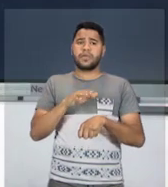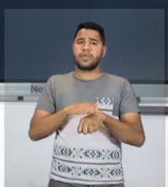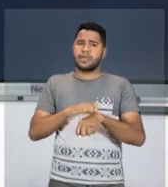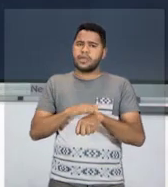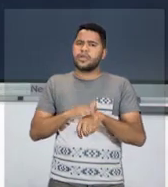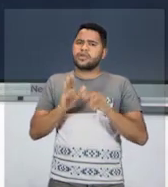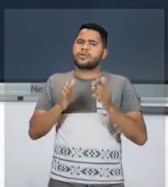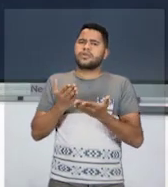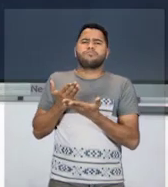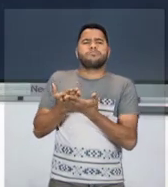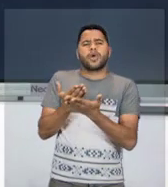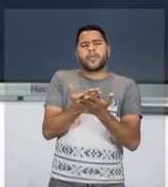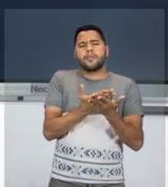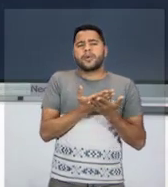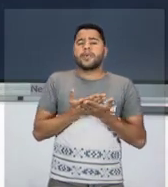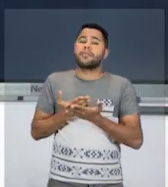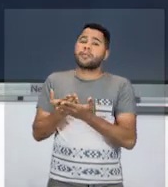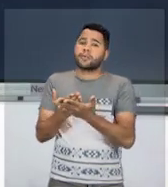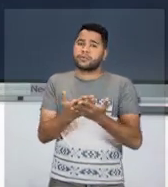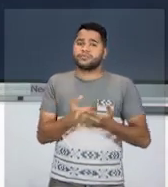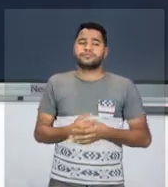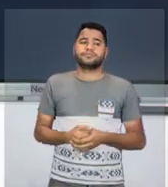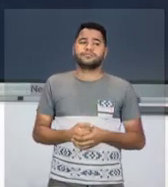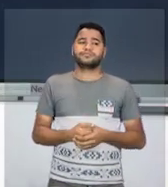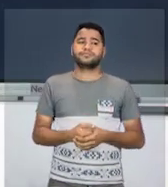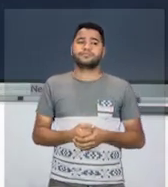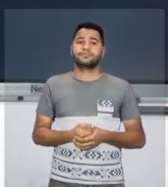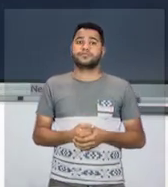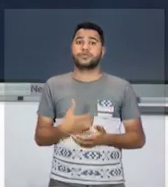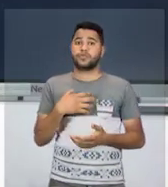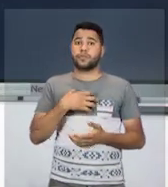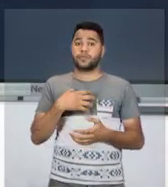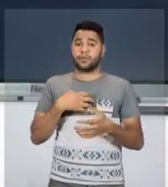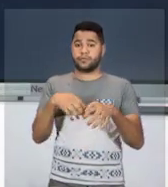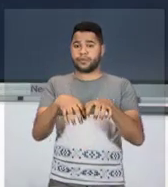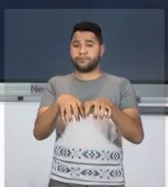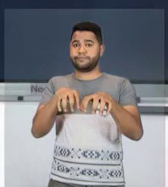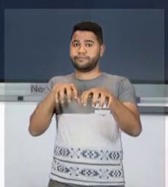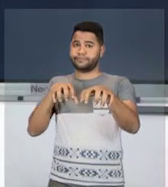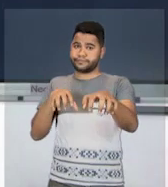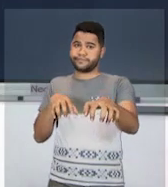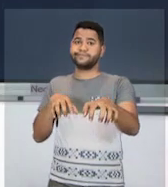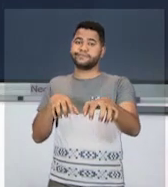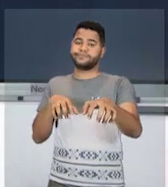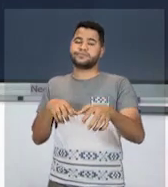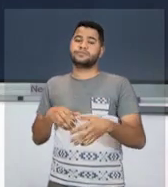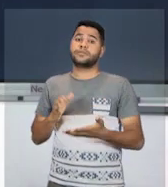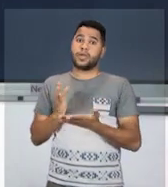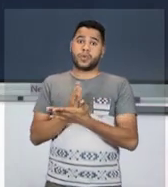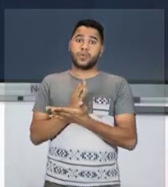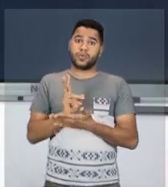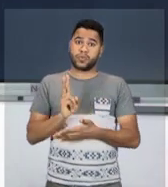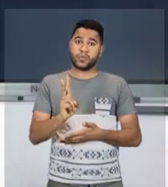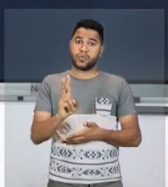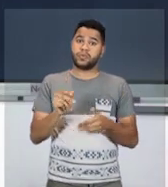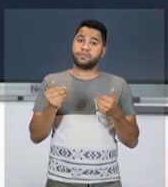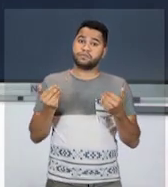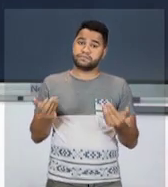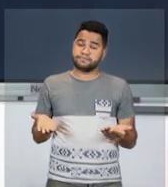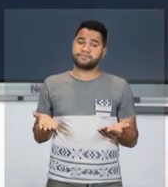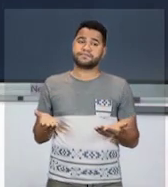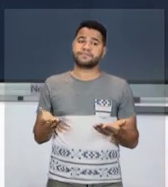e já estudaram muito e de forma remota né muito ainda estou estudando então